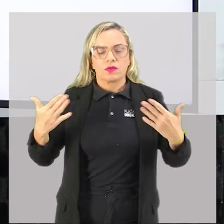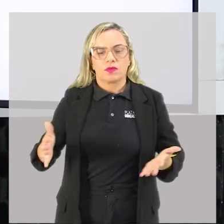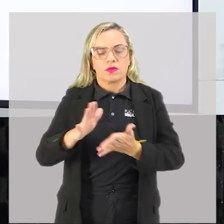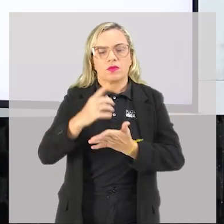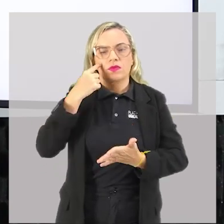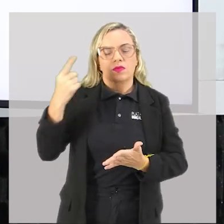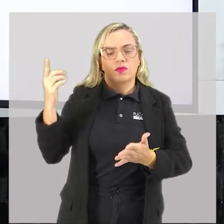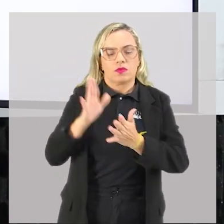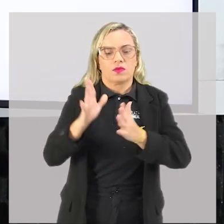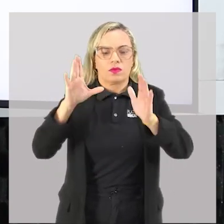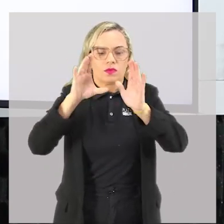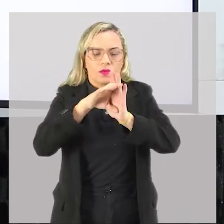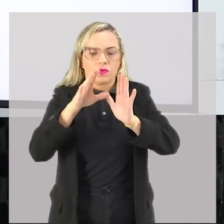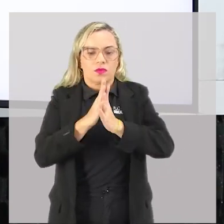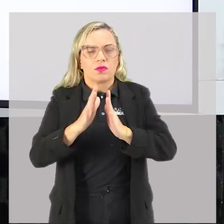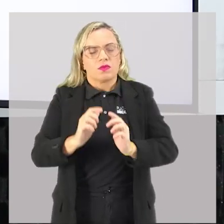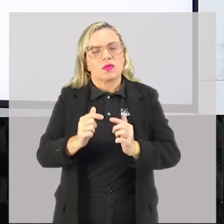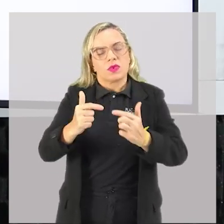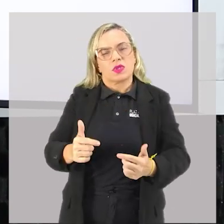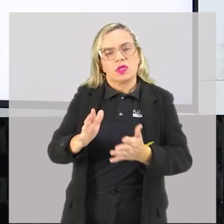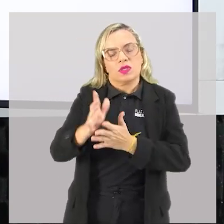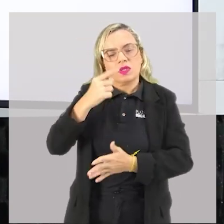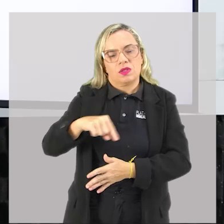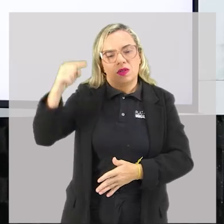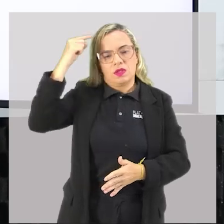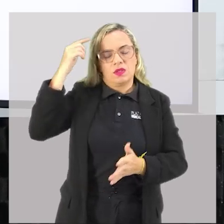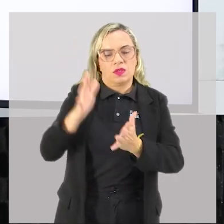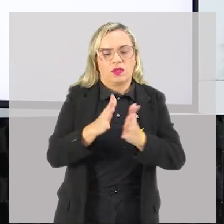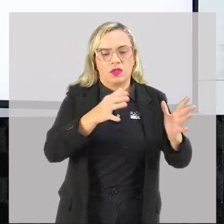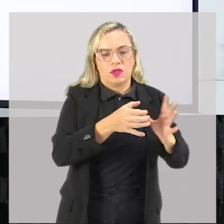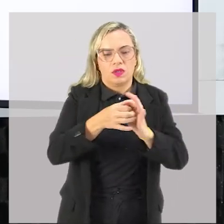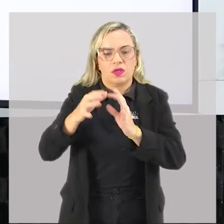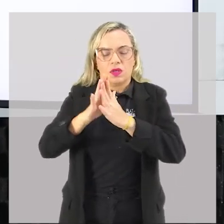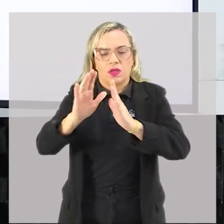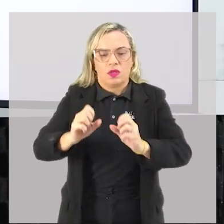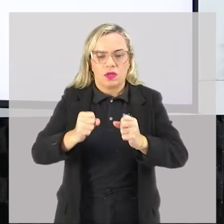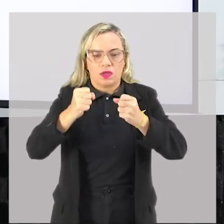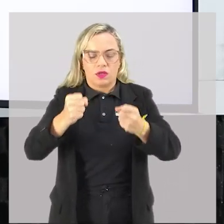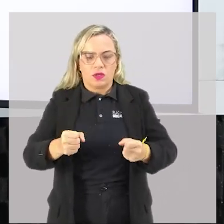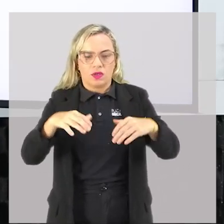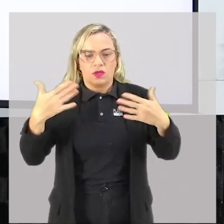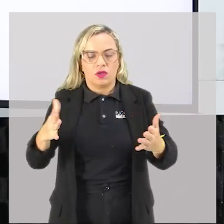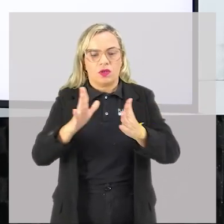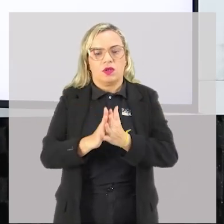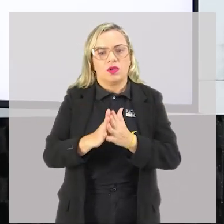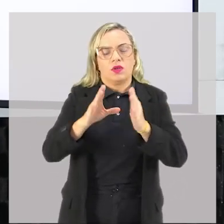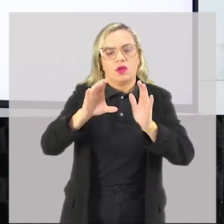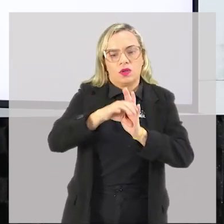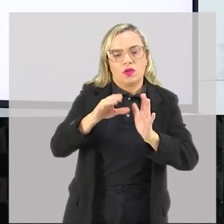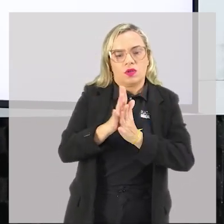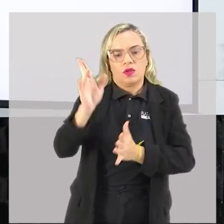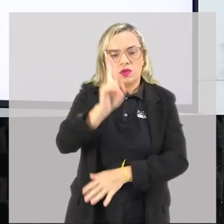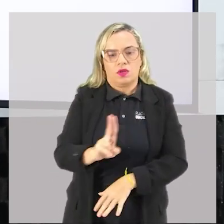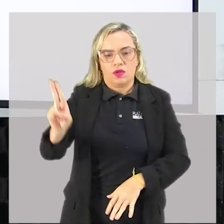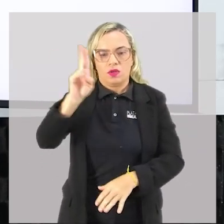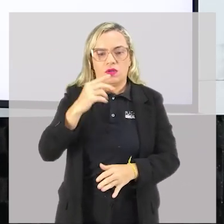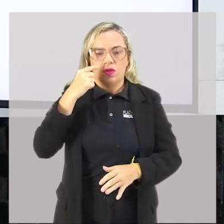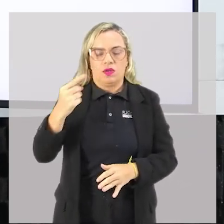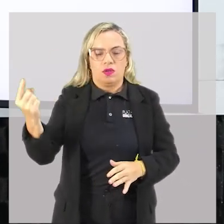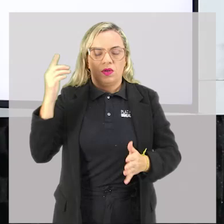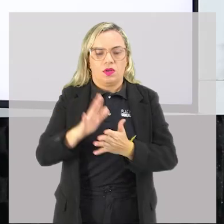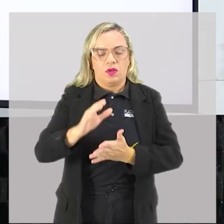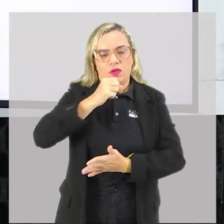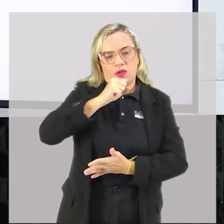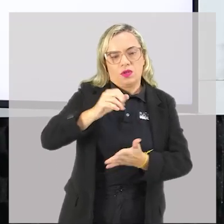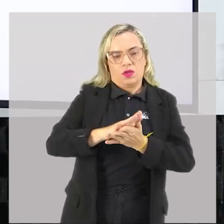essa definição e vamos tentar pensar em que tipo de situação eu posso ver essa definição sendo aplicada. Uma entrevista